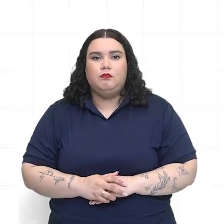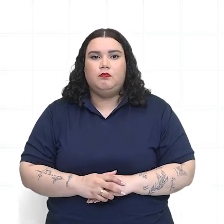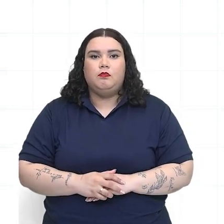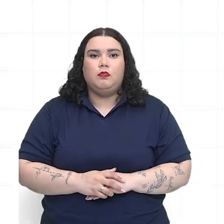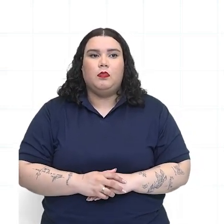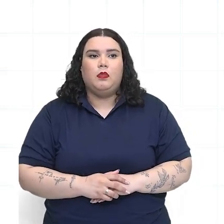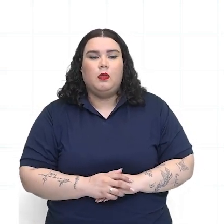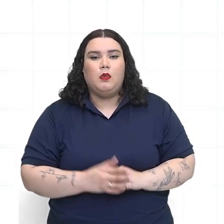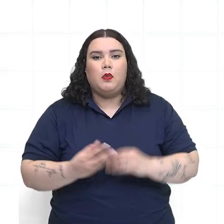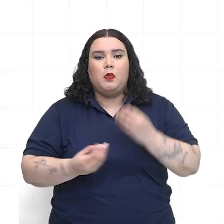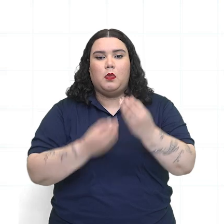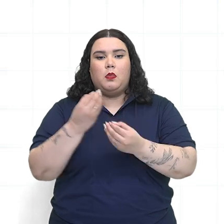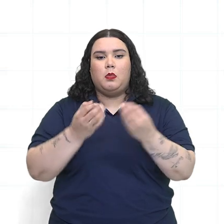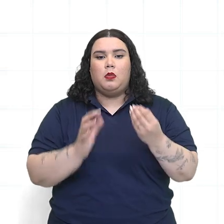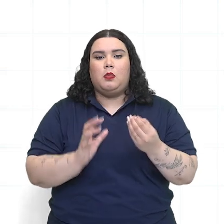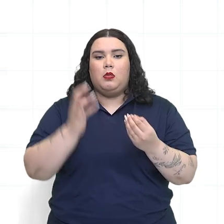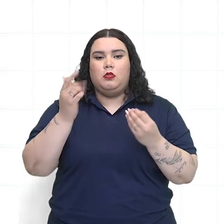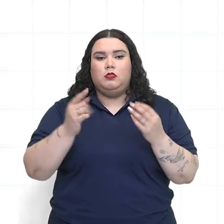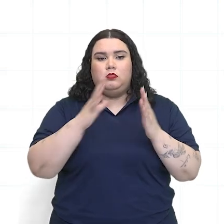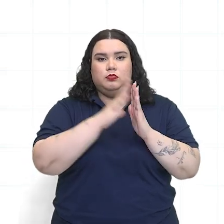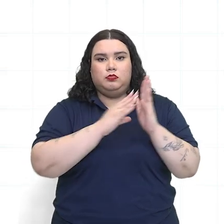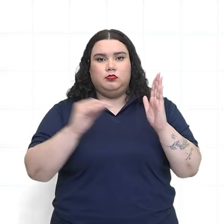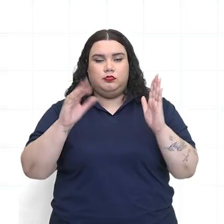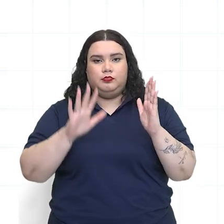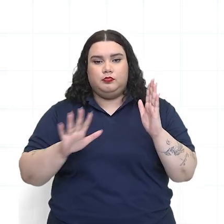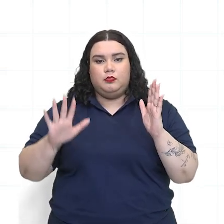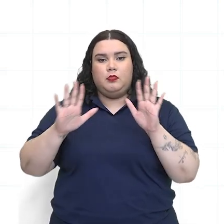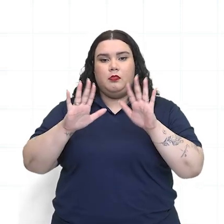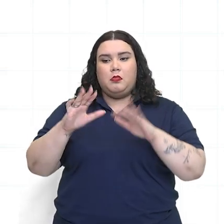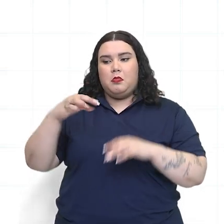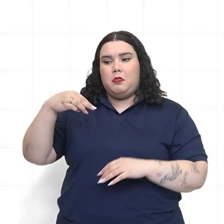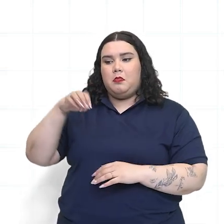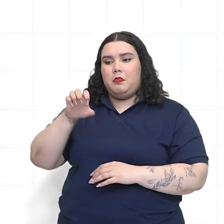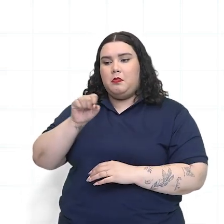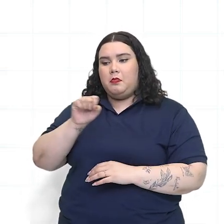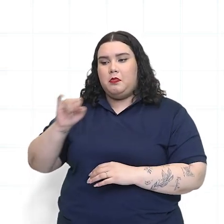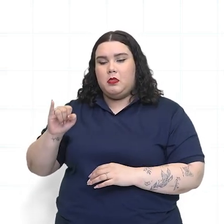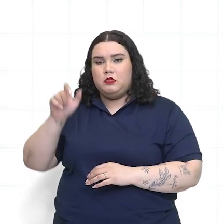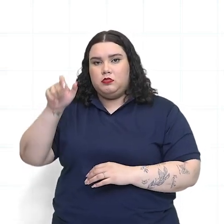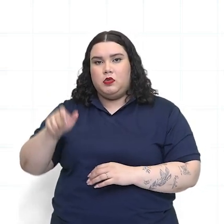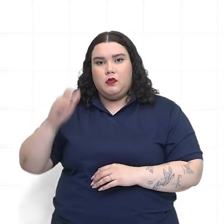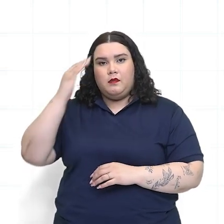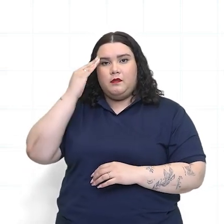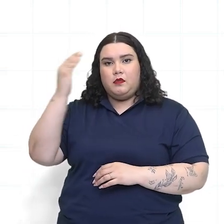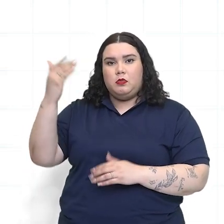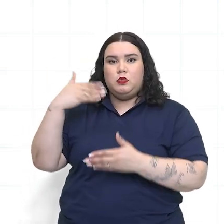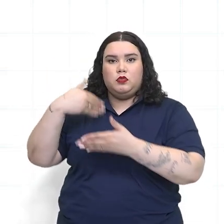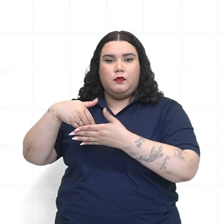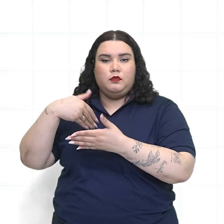como é que está acontecendo a intertextualidade aí? Está se colocando o Messi, que é um grande jogador,